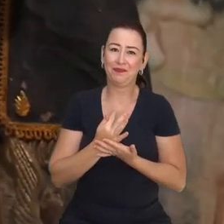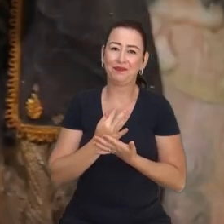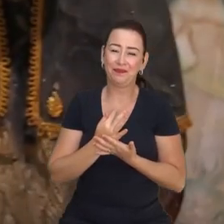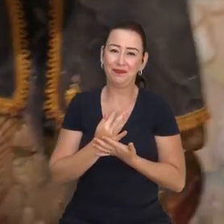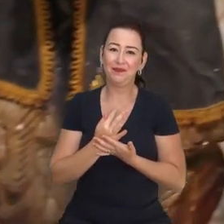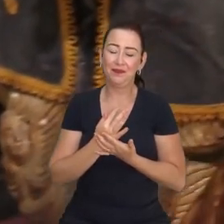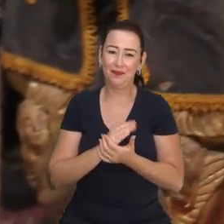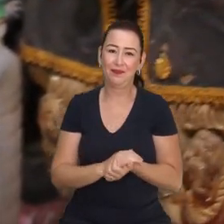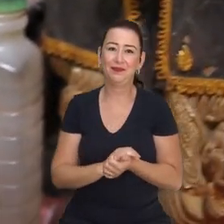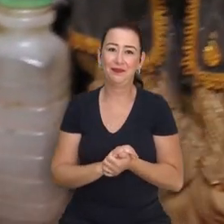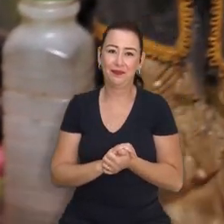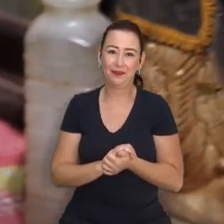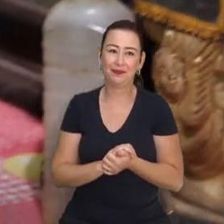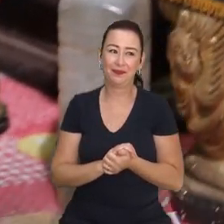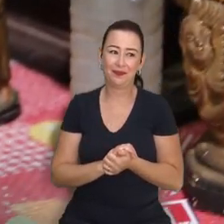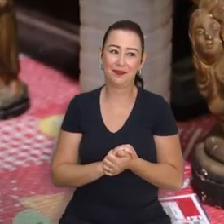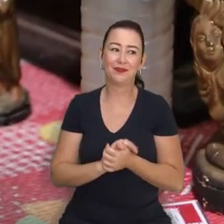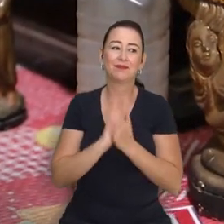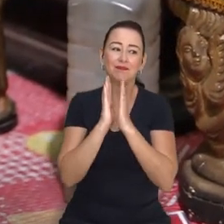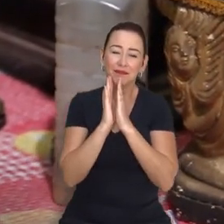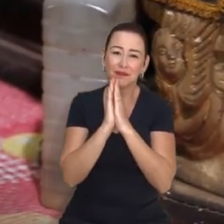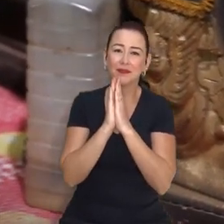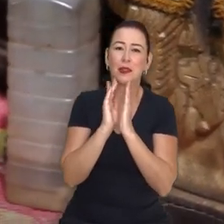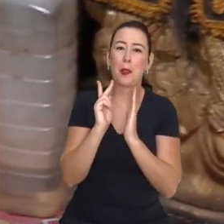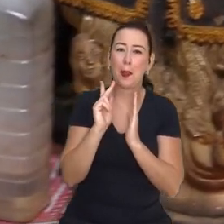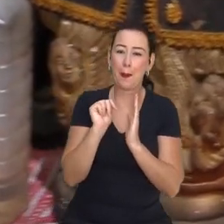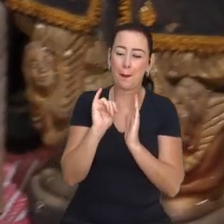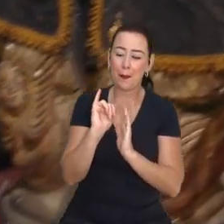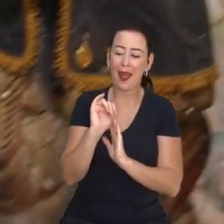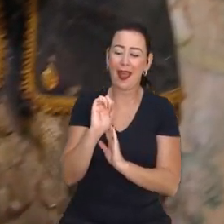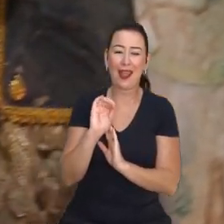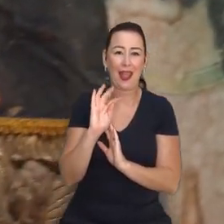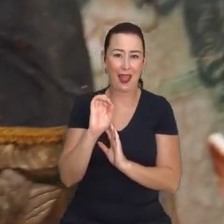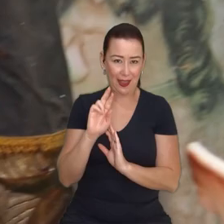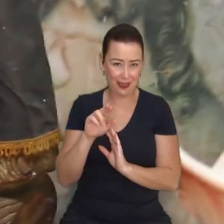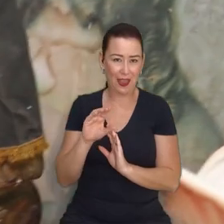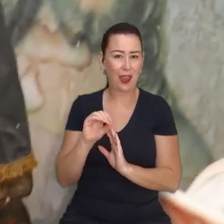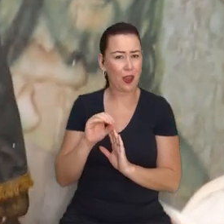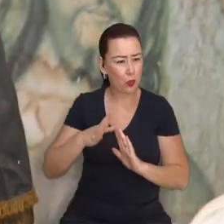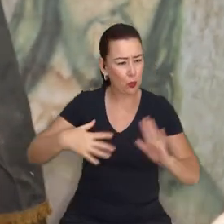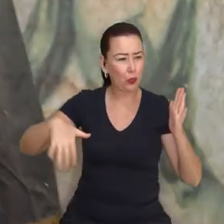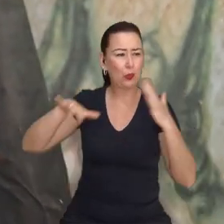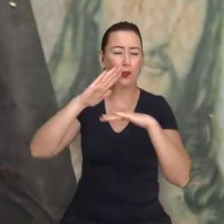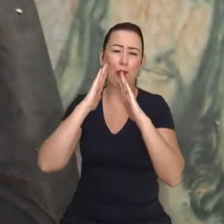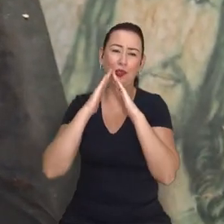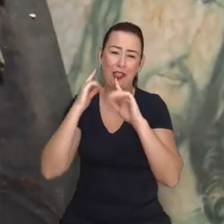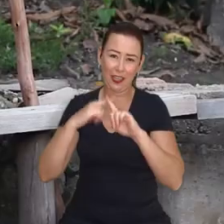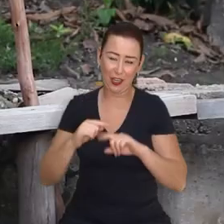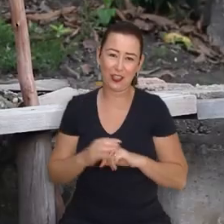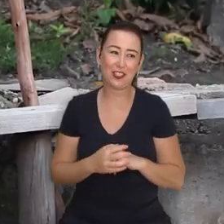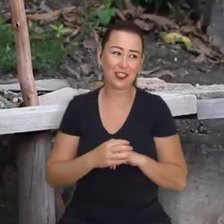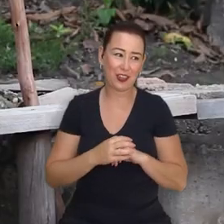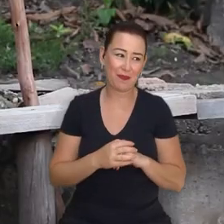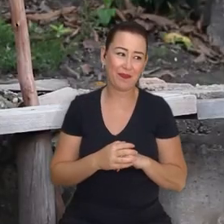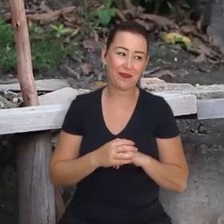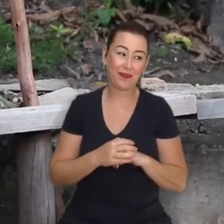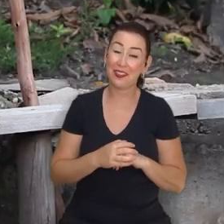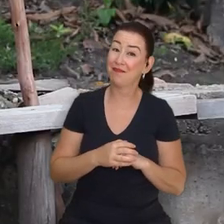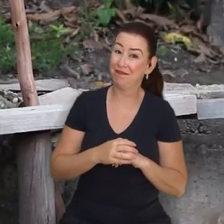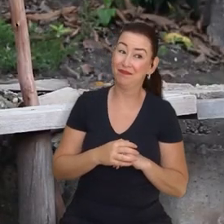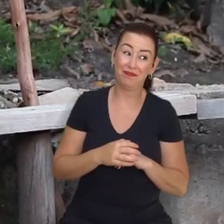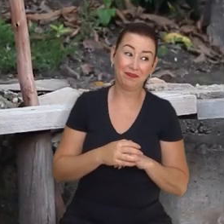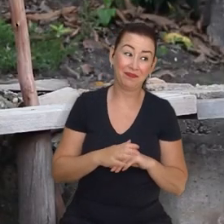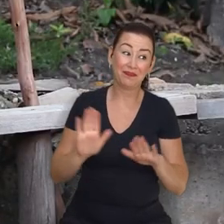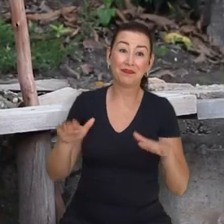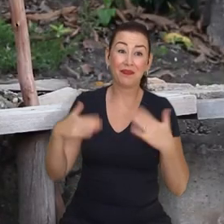tudo, lá, o Pai Eterno, tudo, eu sou tudo da igreja. Então, lá no